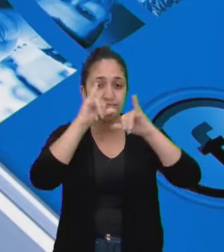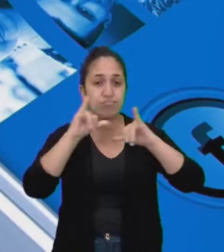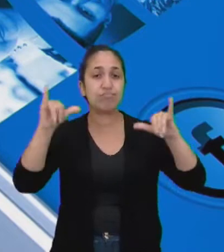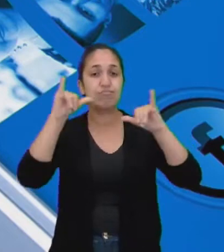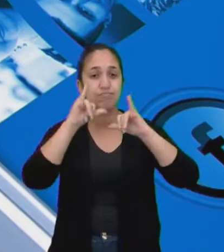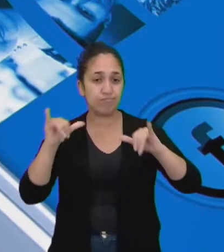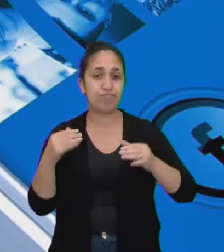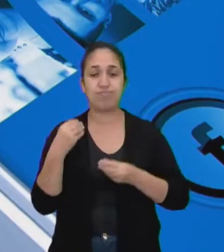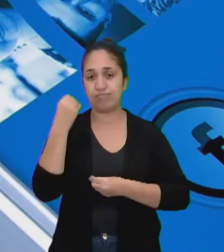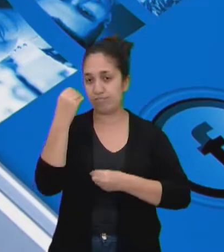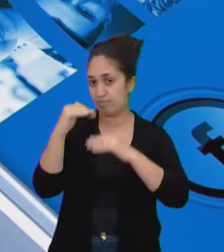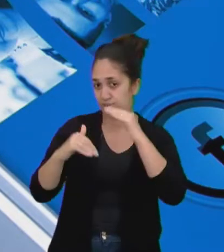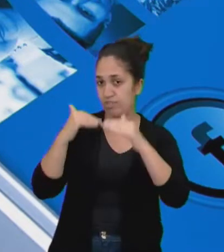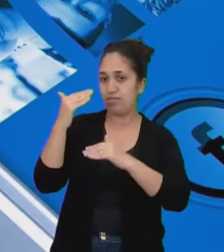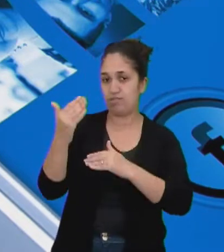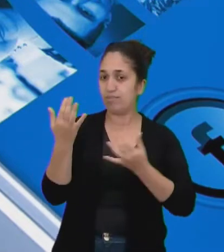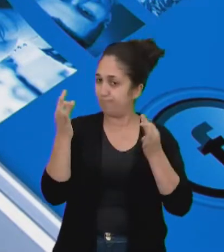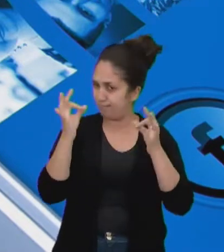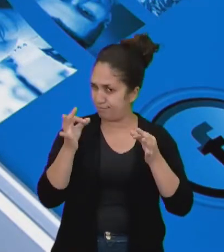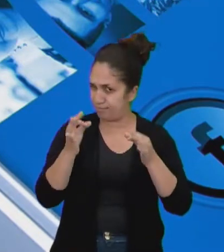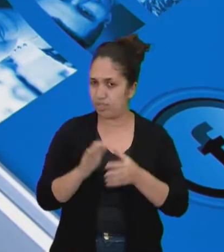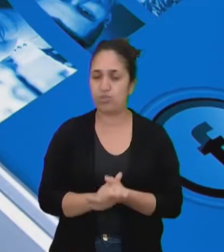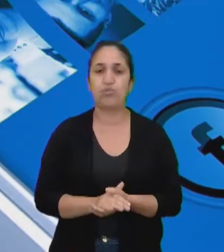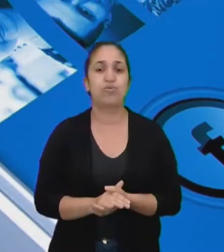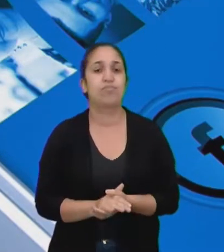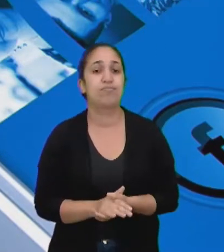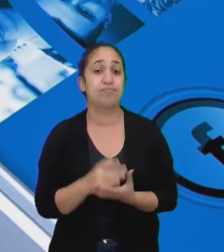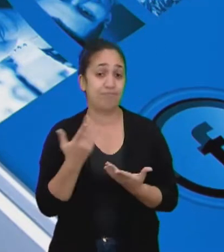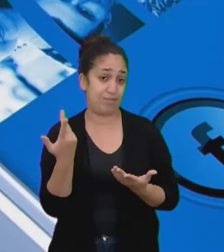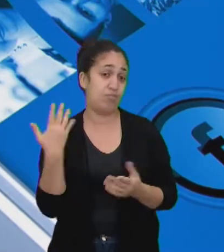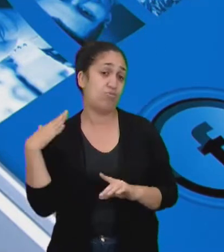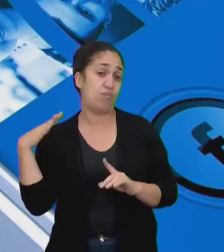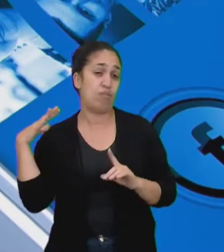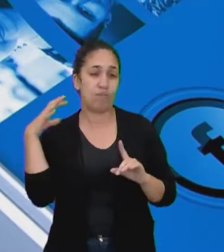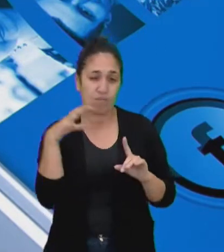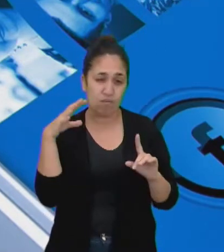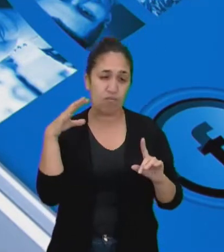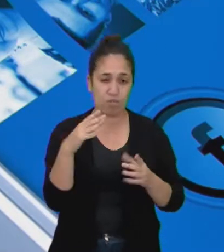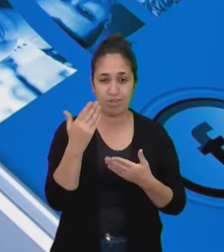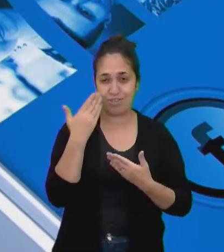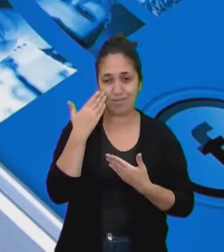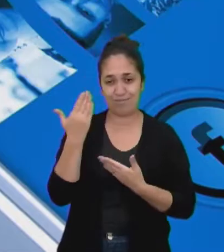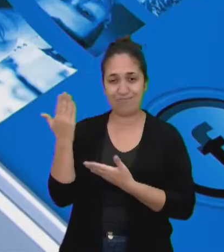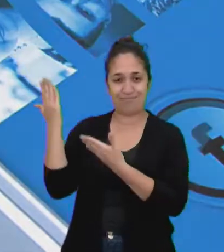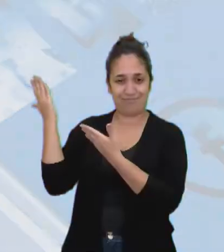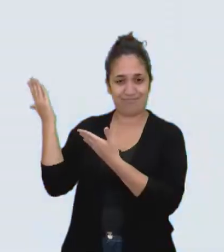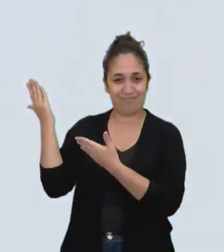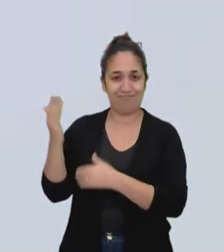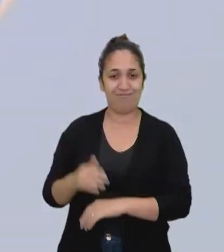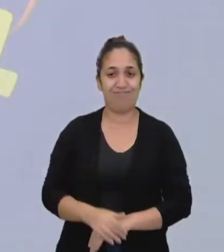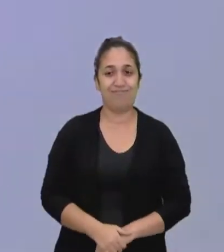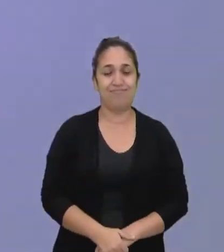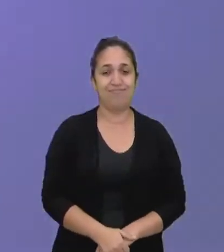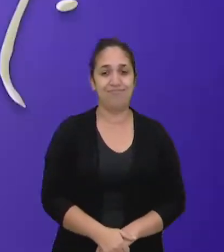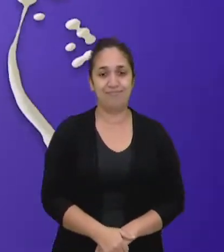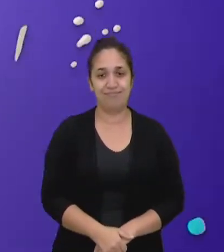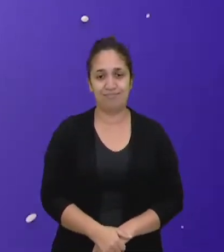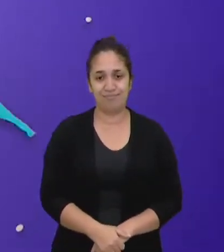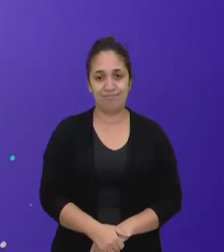pode desenvolver essa ação, tá certo? Mais um influencer aí de referência para vocês.